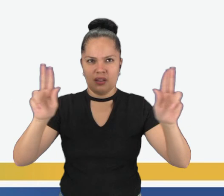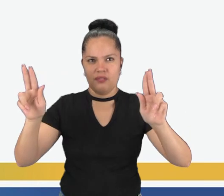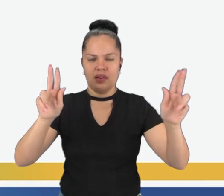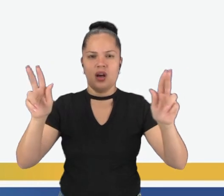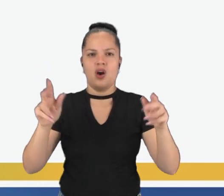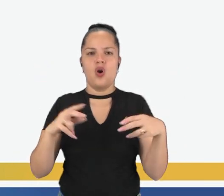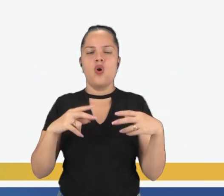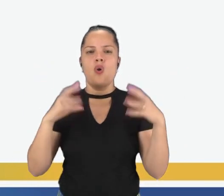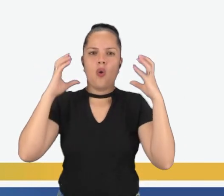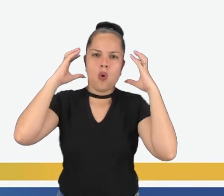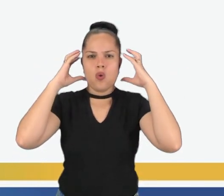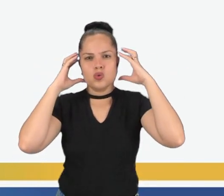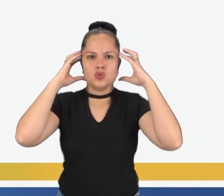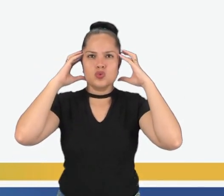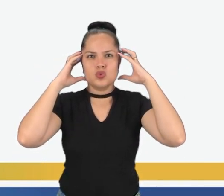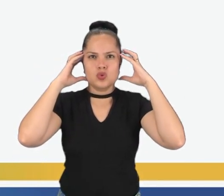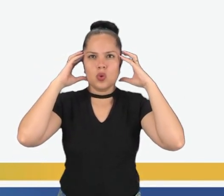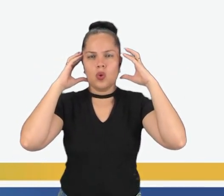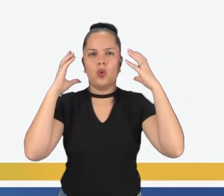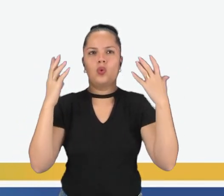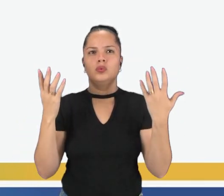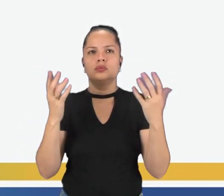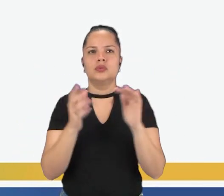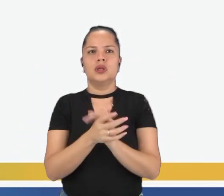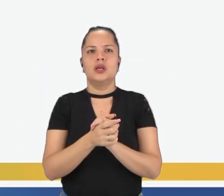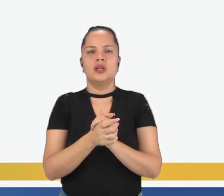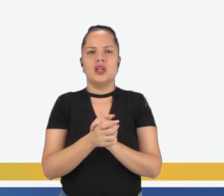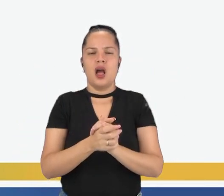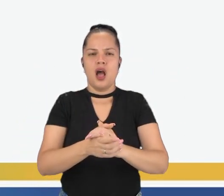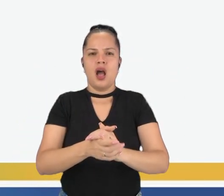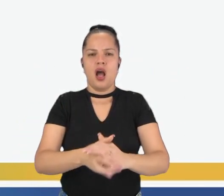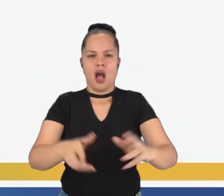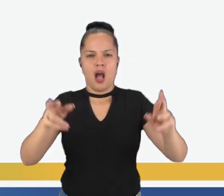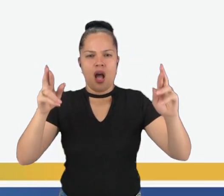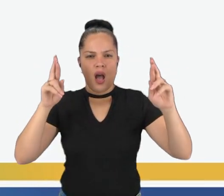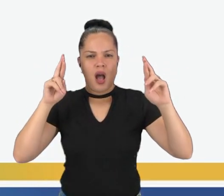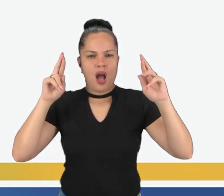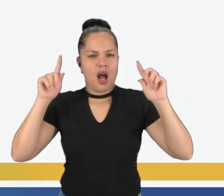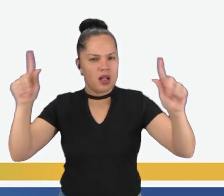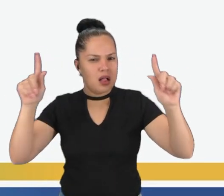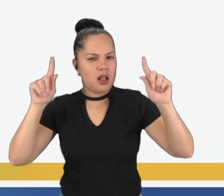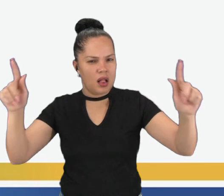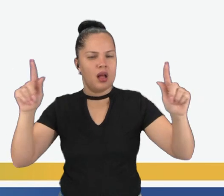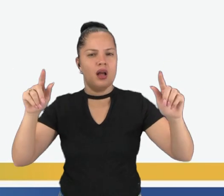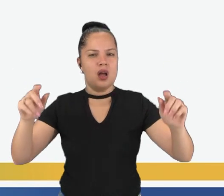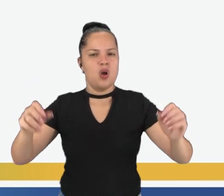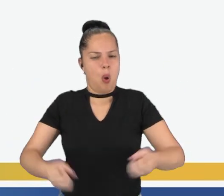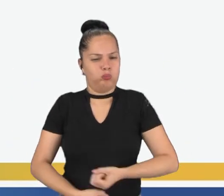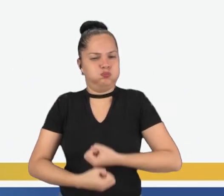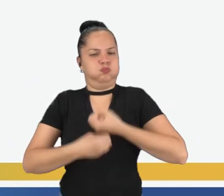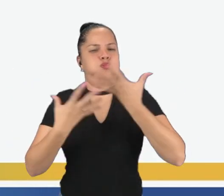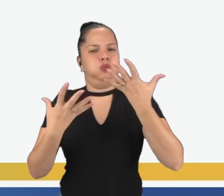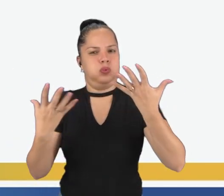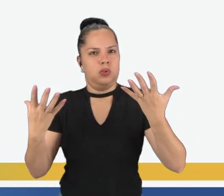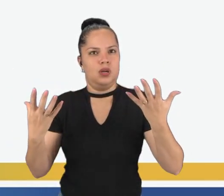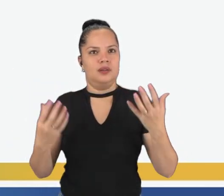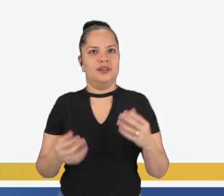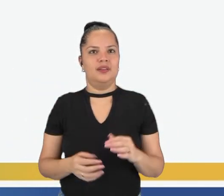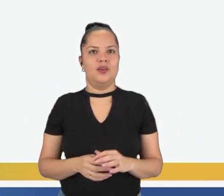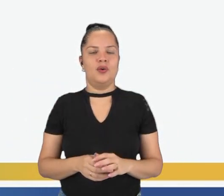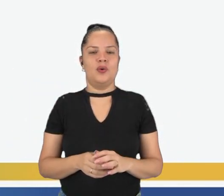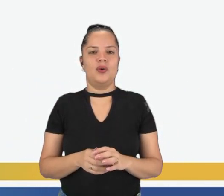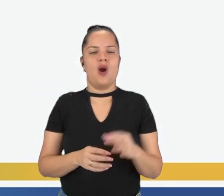feitas a partir de instrumentos acústicos? É uma atitude rebelde, impositiva ou o ritmo é importado e lento?